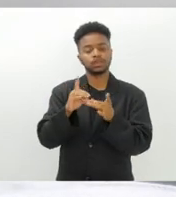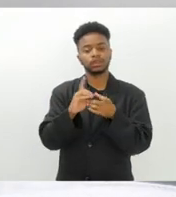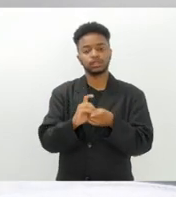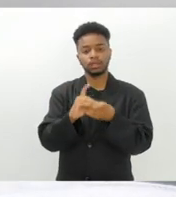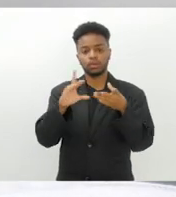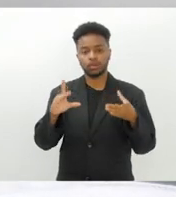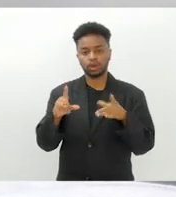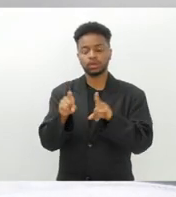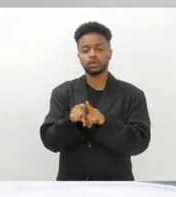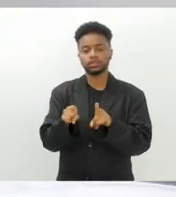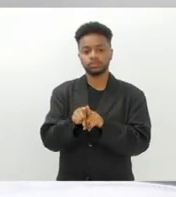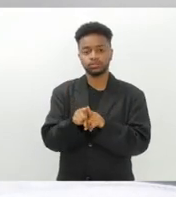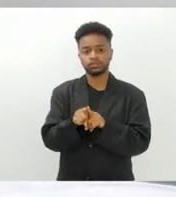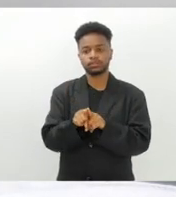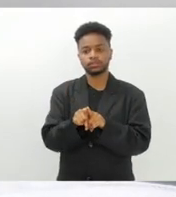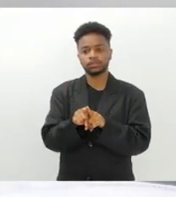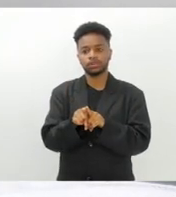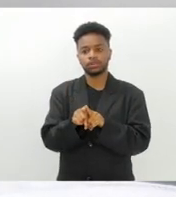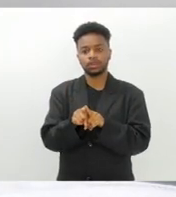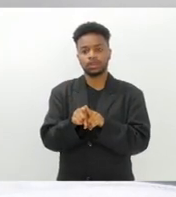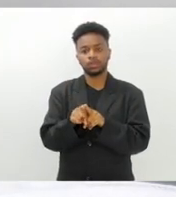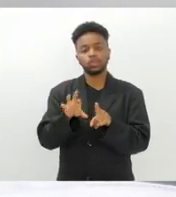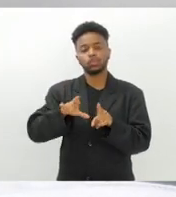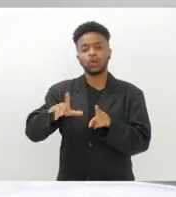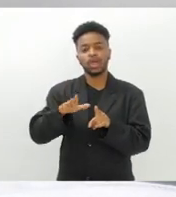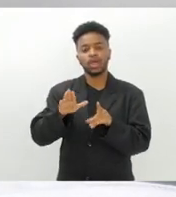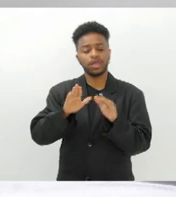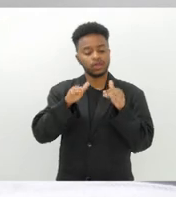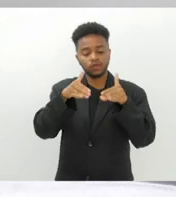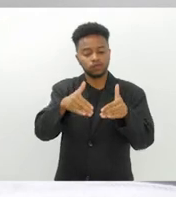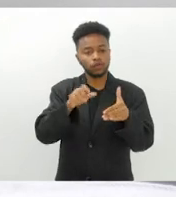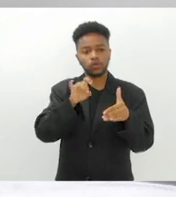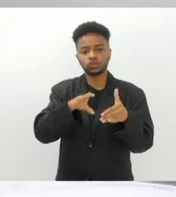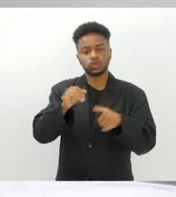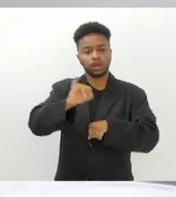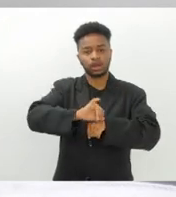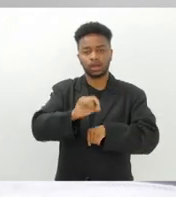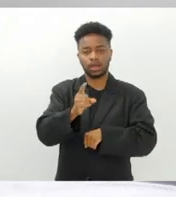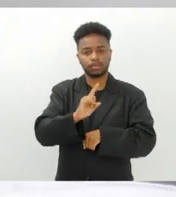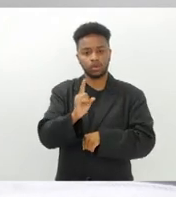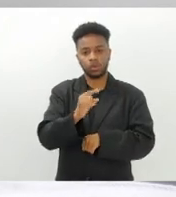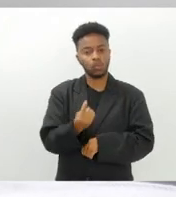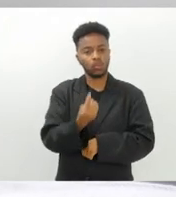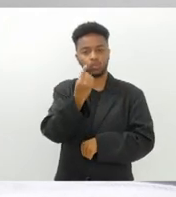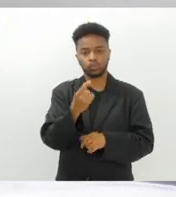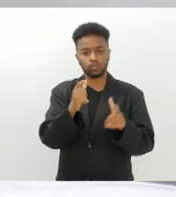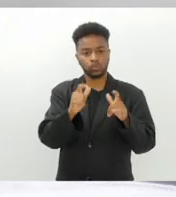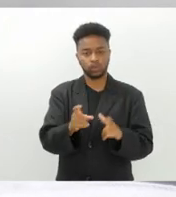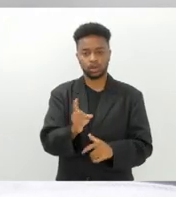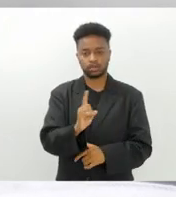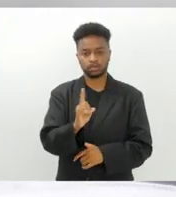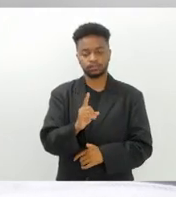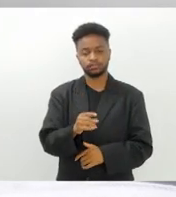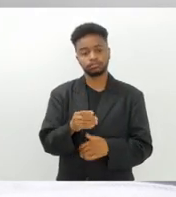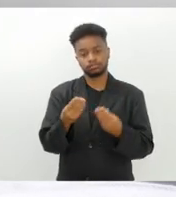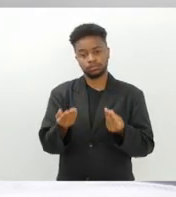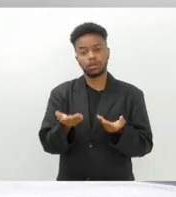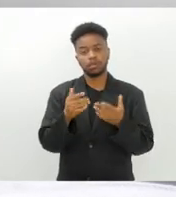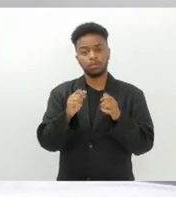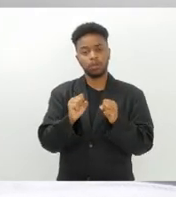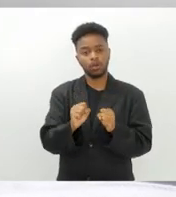de internalizar, para não ficar tudo colonialisticamente concentrado num espaço só, né? E eu